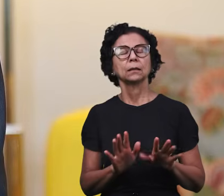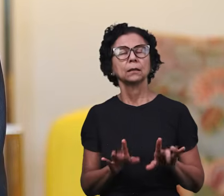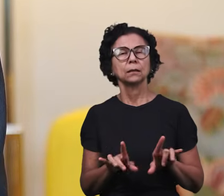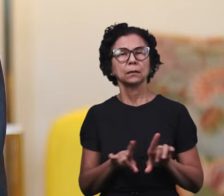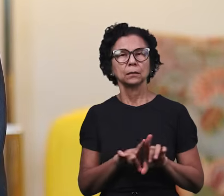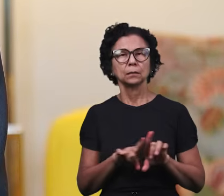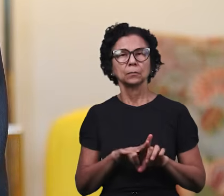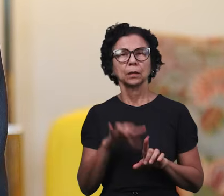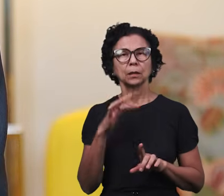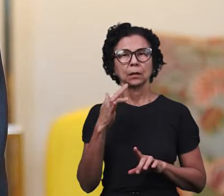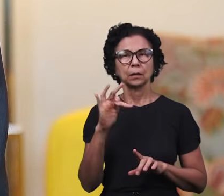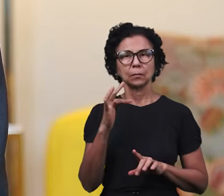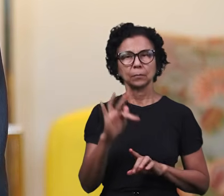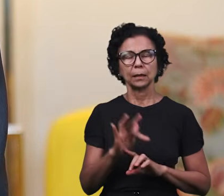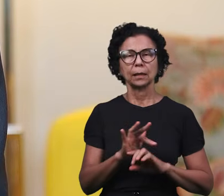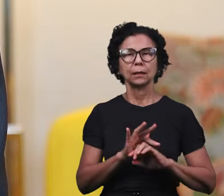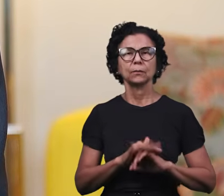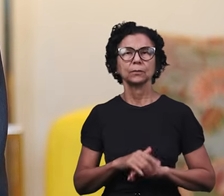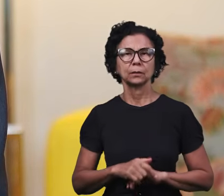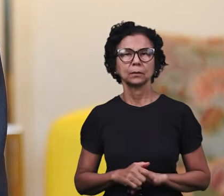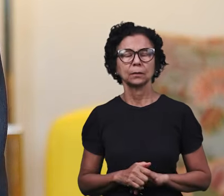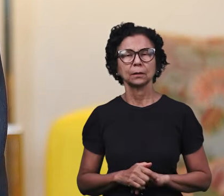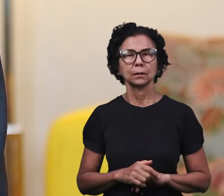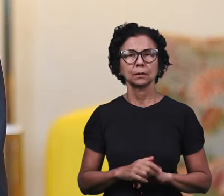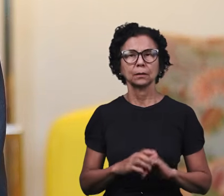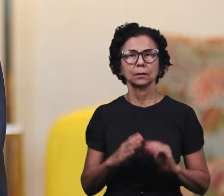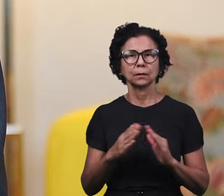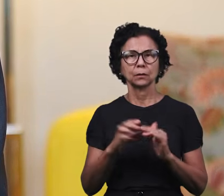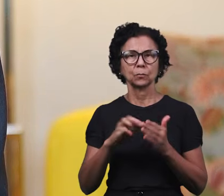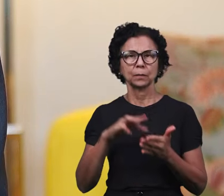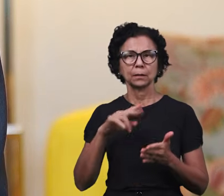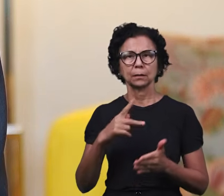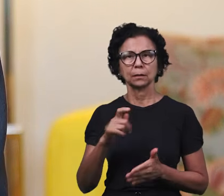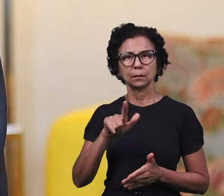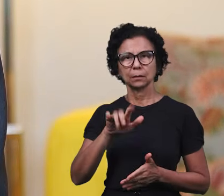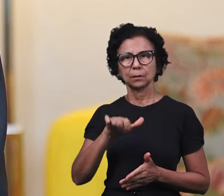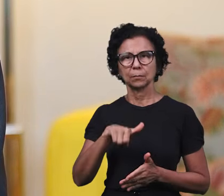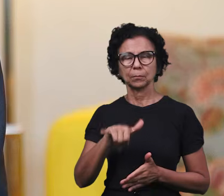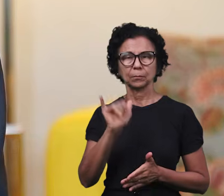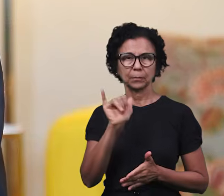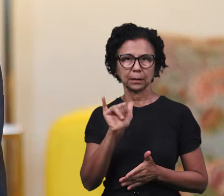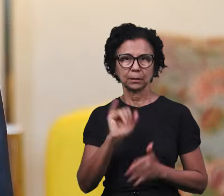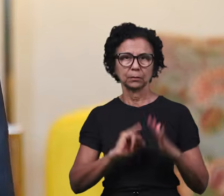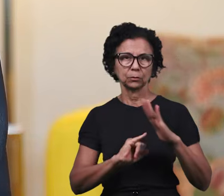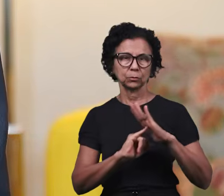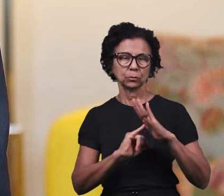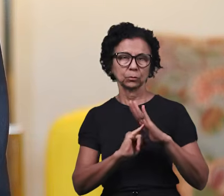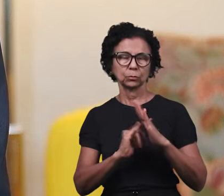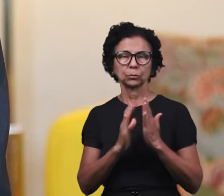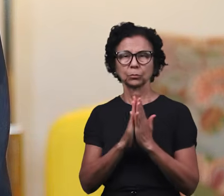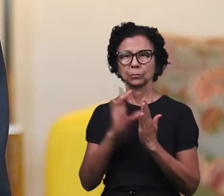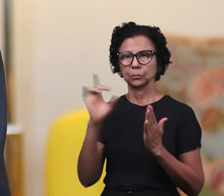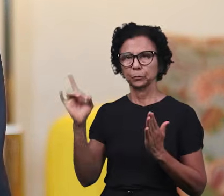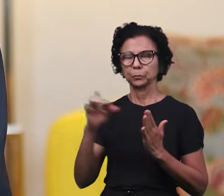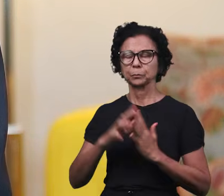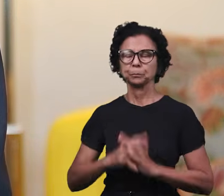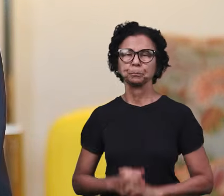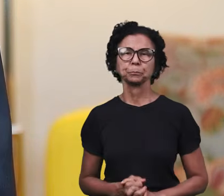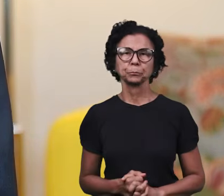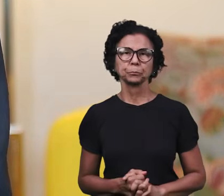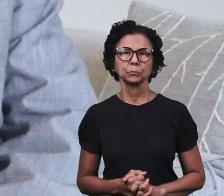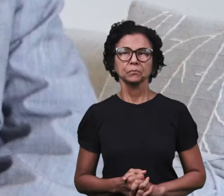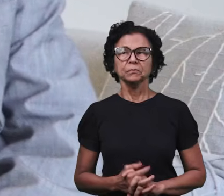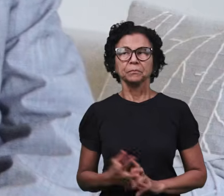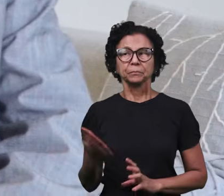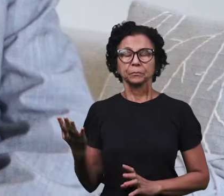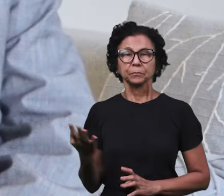na plataforma de streaming Maranata Play do Instituto Bíblico. Nós estamos aqui presentes com os pastores